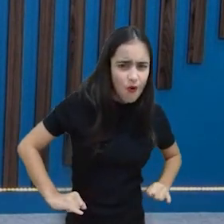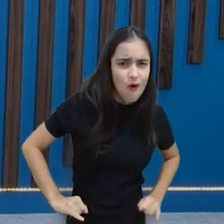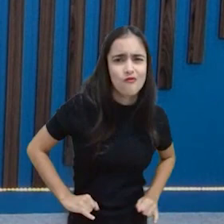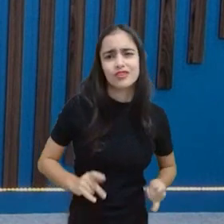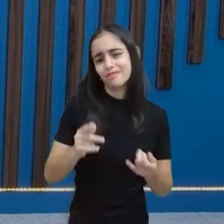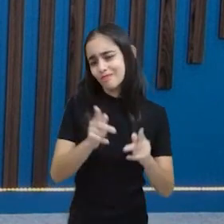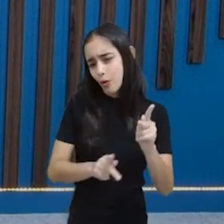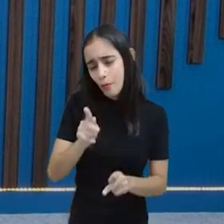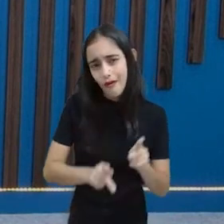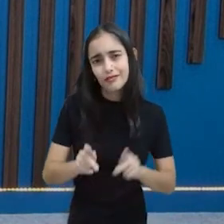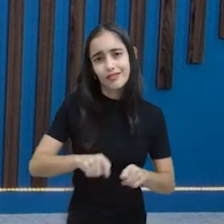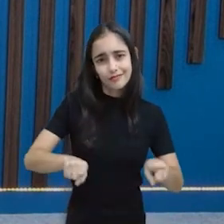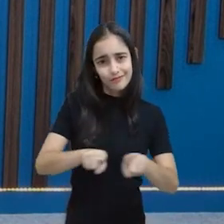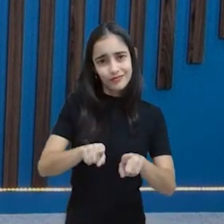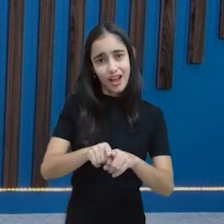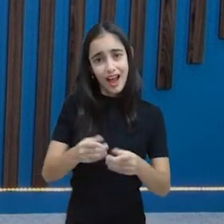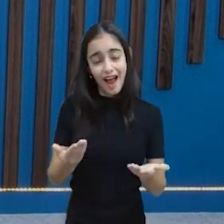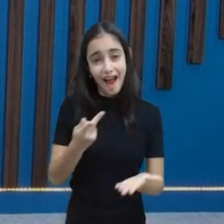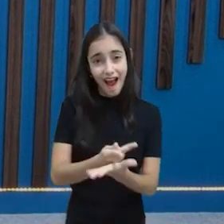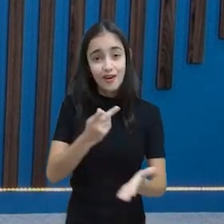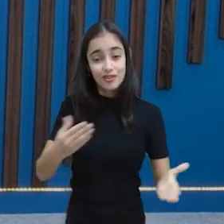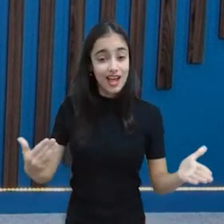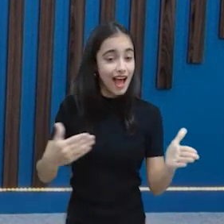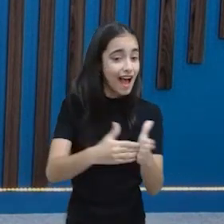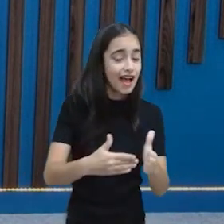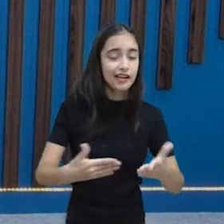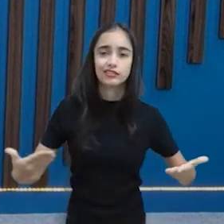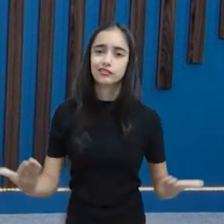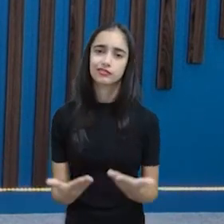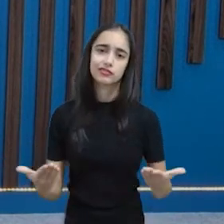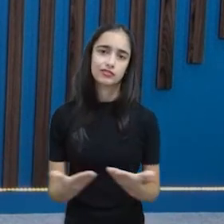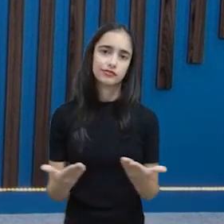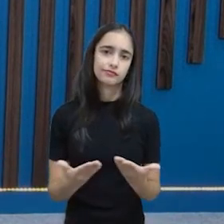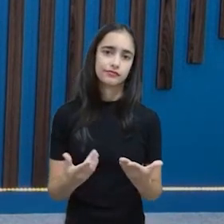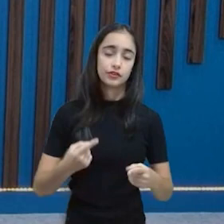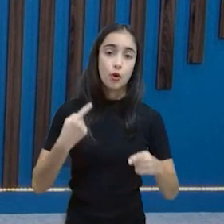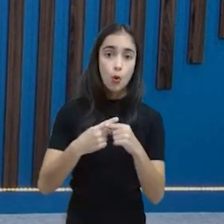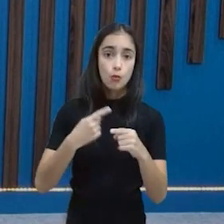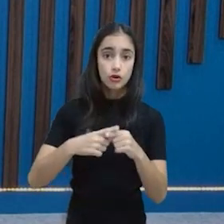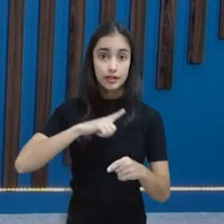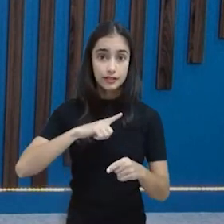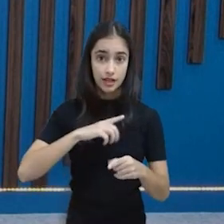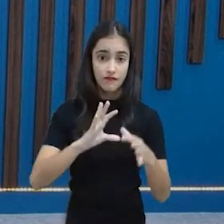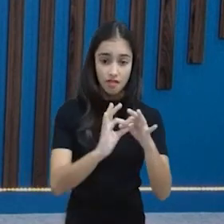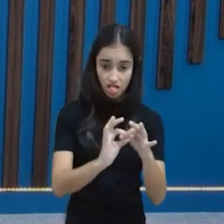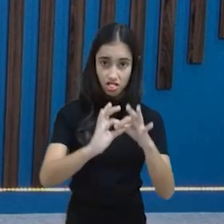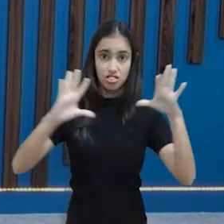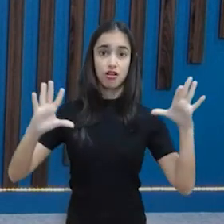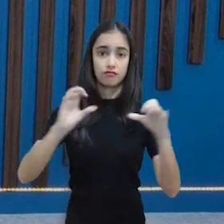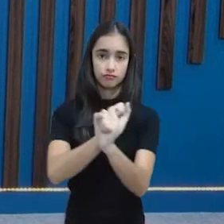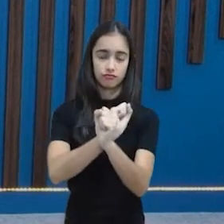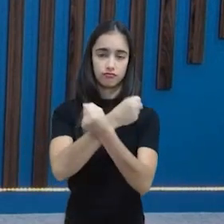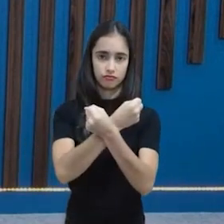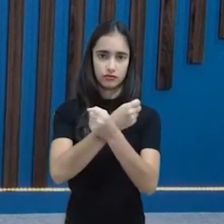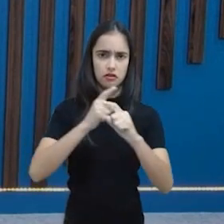população, permeia até os dias atuais, né? Porque se libertou, se aboliu a escravidão, se libertou esses